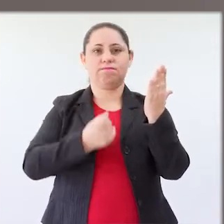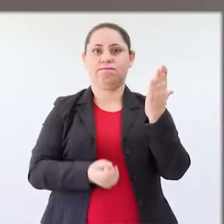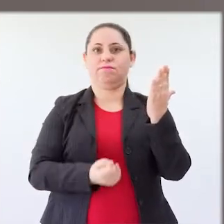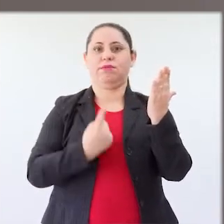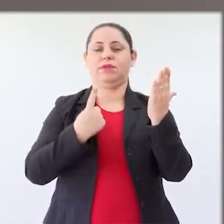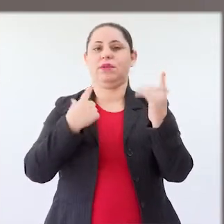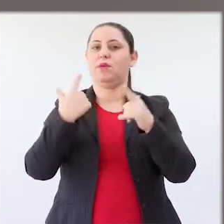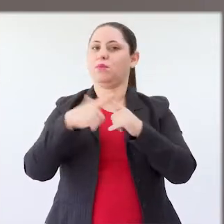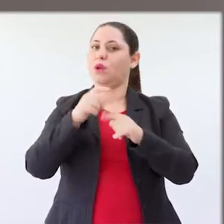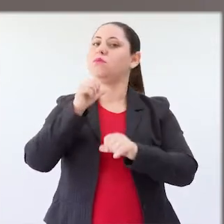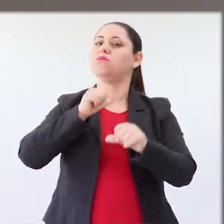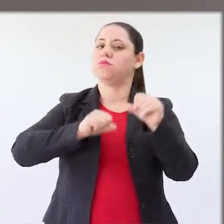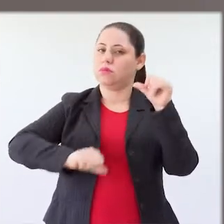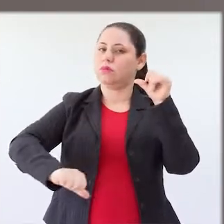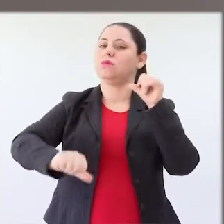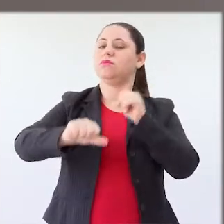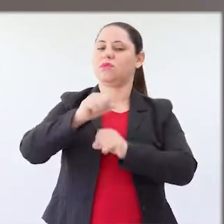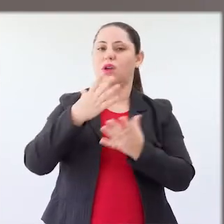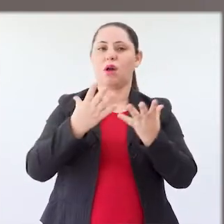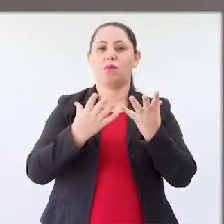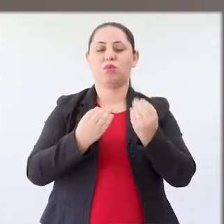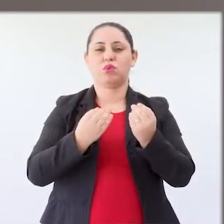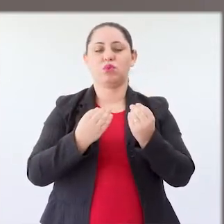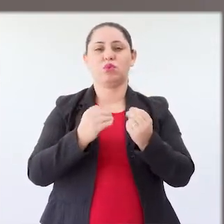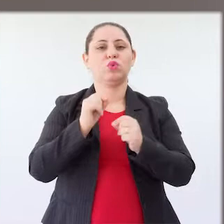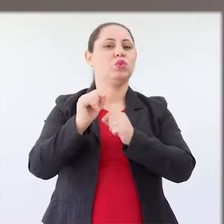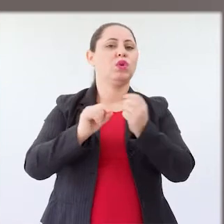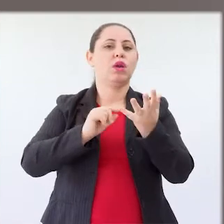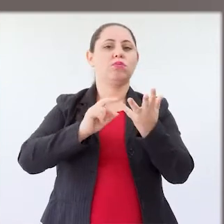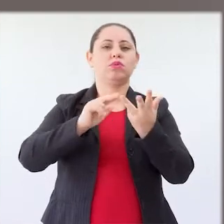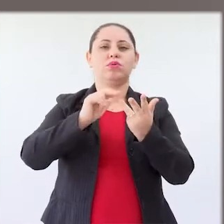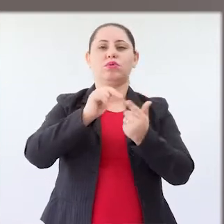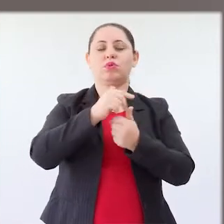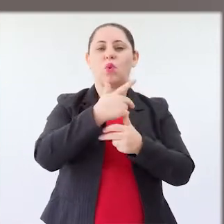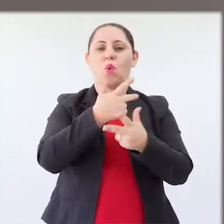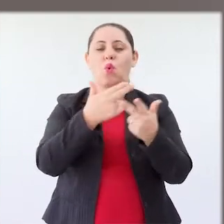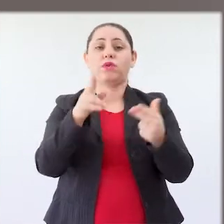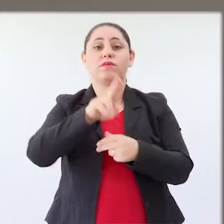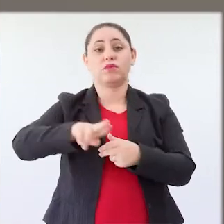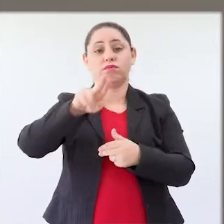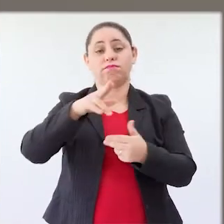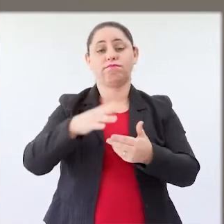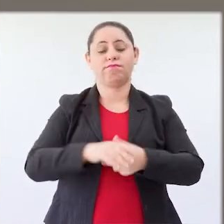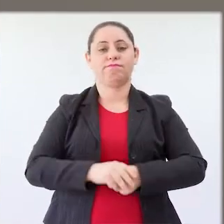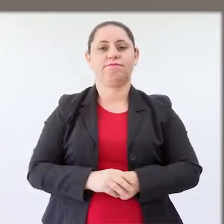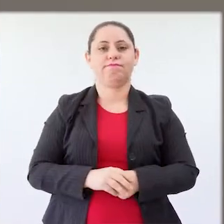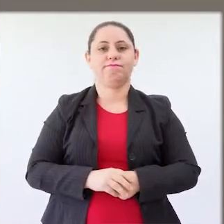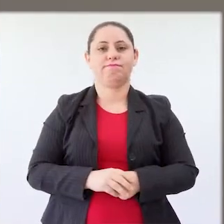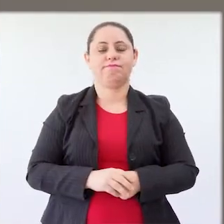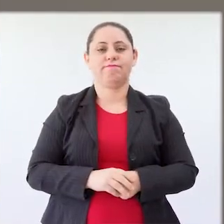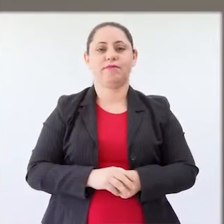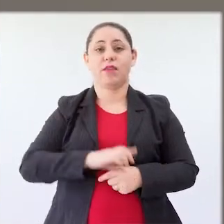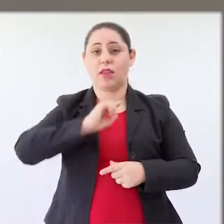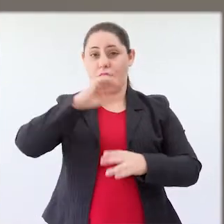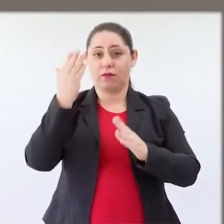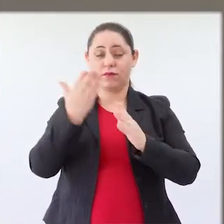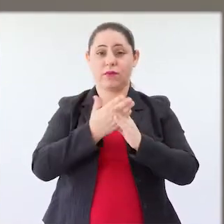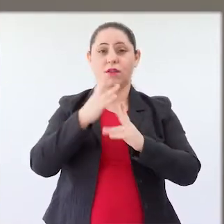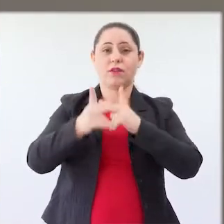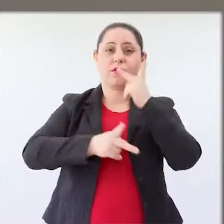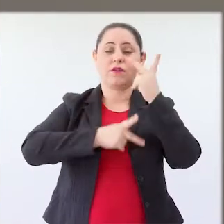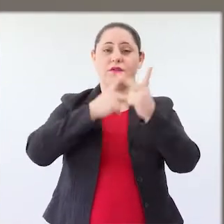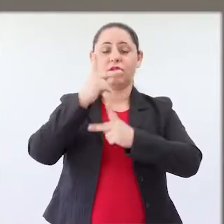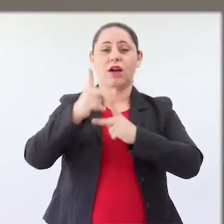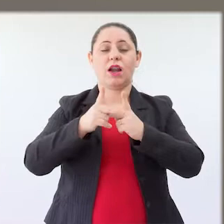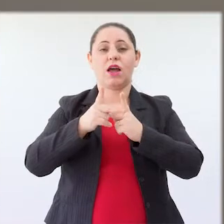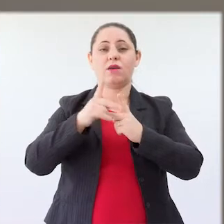Porque modifica bastante, às vezes, da quantidade de produtos que a gente vai estar sendo utilizado. Ok. No próximo bloco, vamos